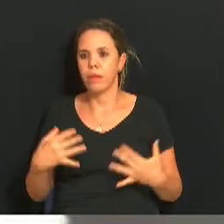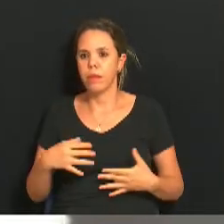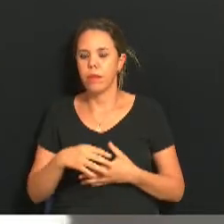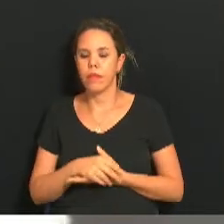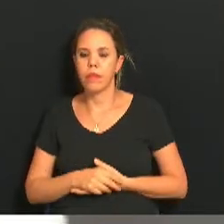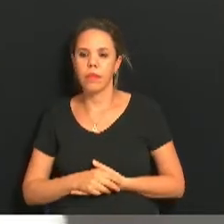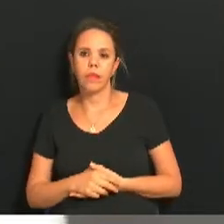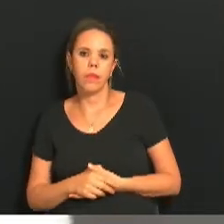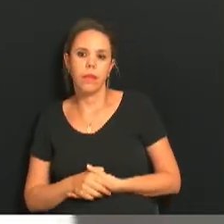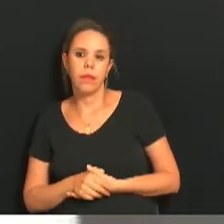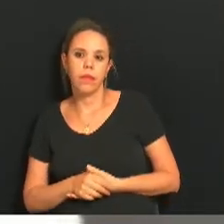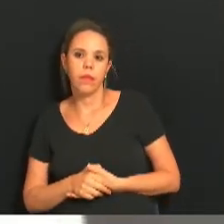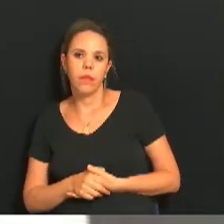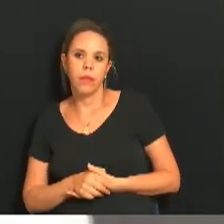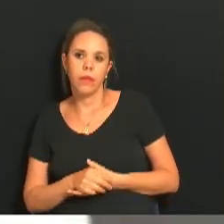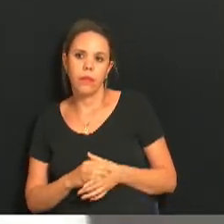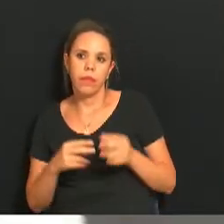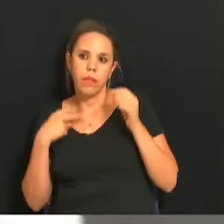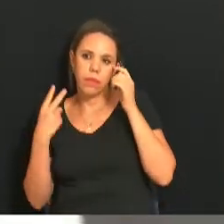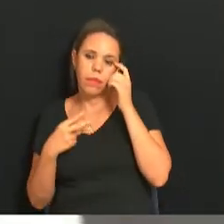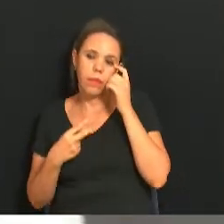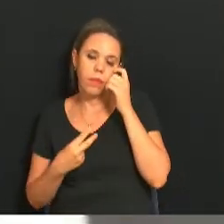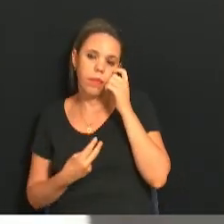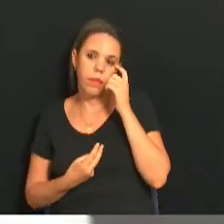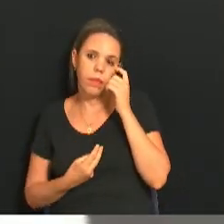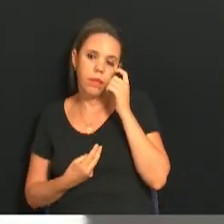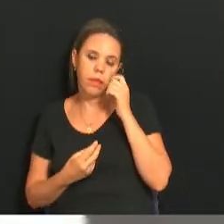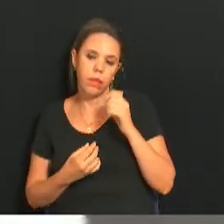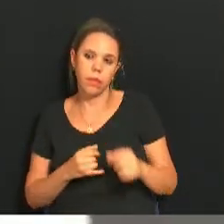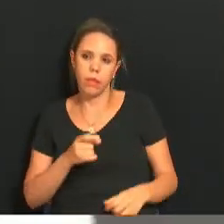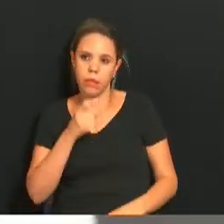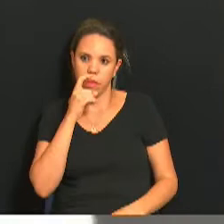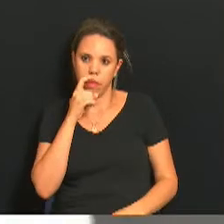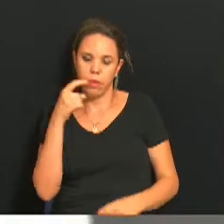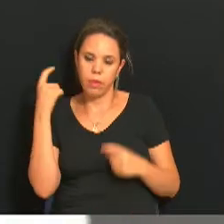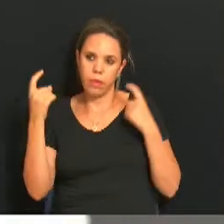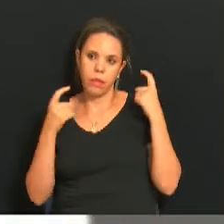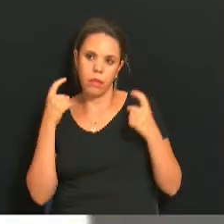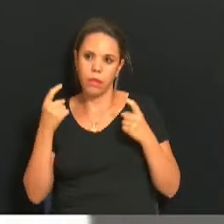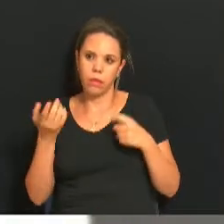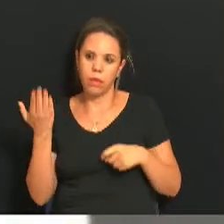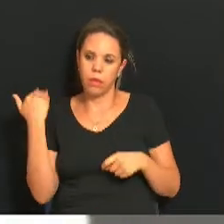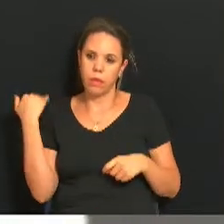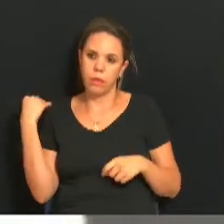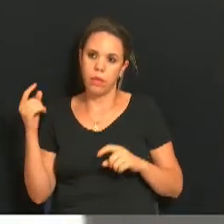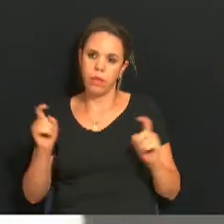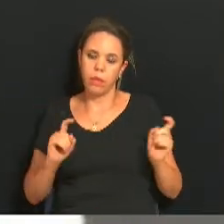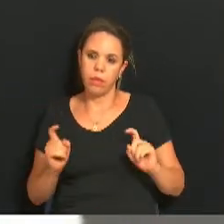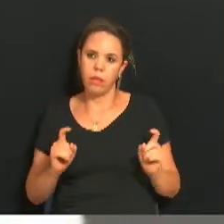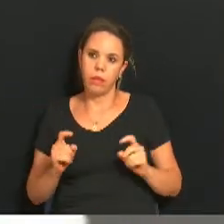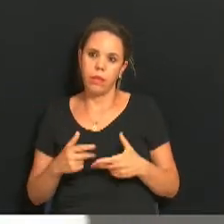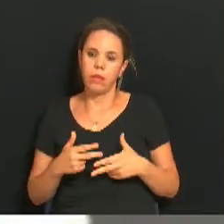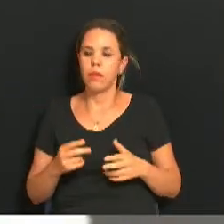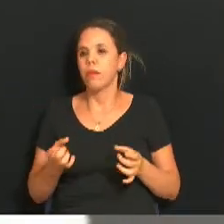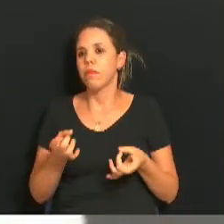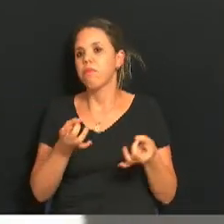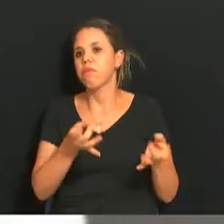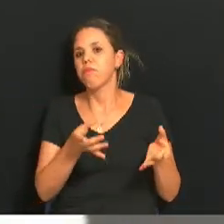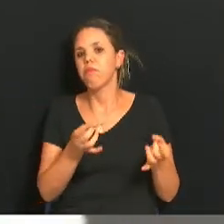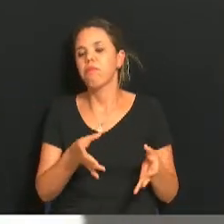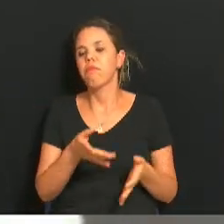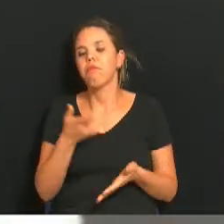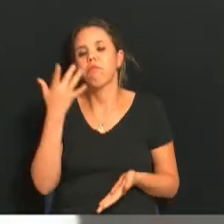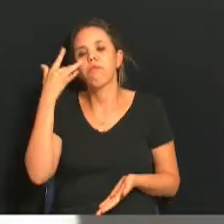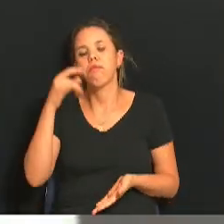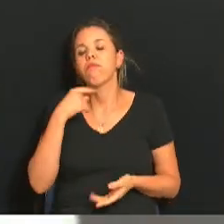assim como o vereador Jorge cenário era fiquei preocupada na última sessão porque as coisas são jogadas na e a